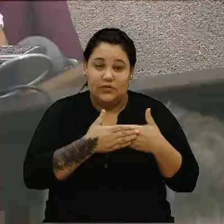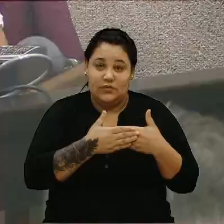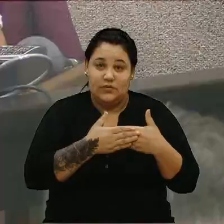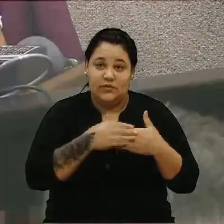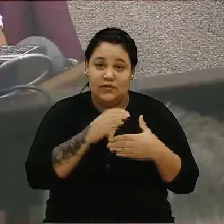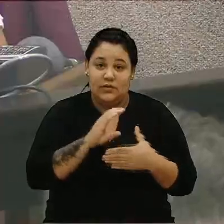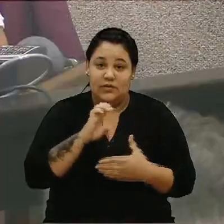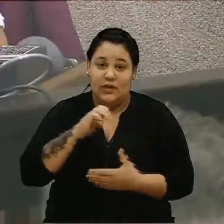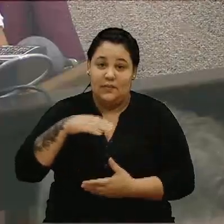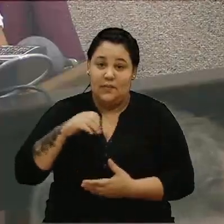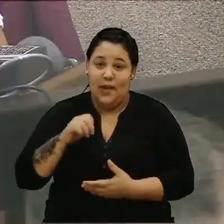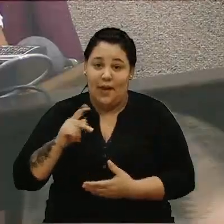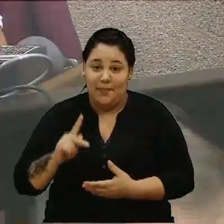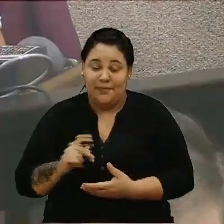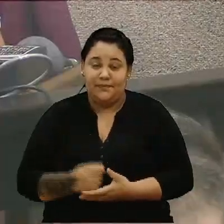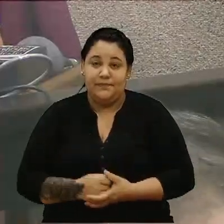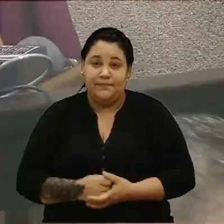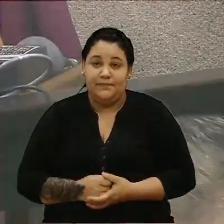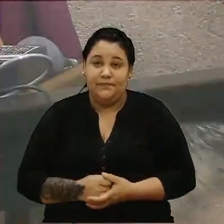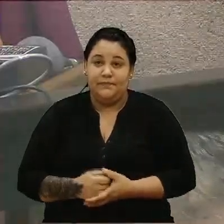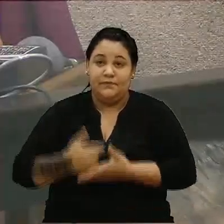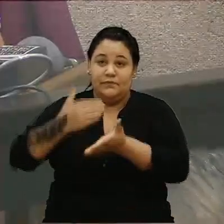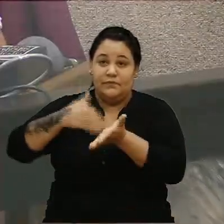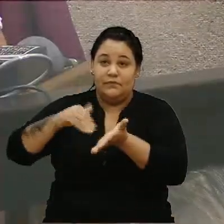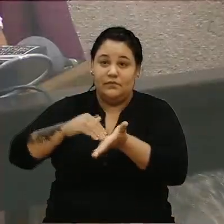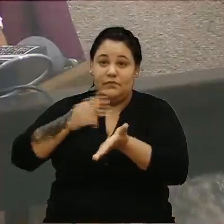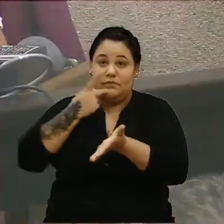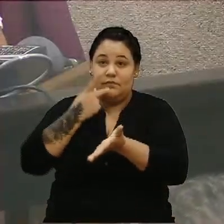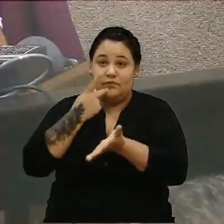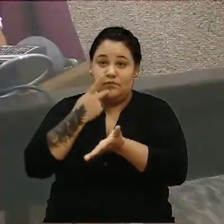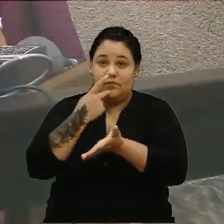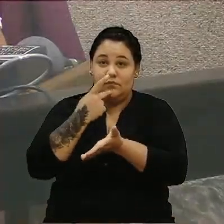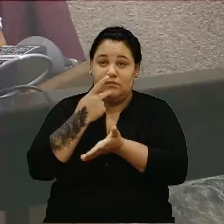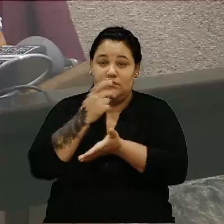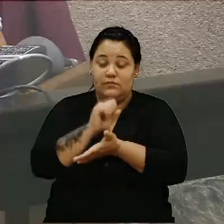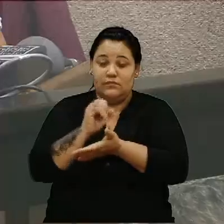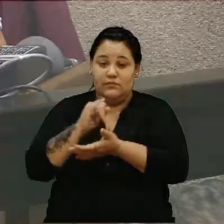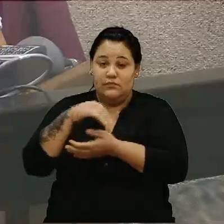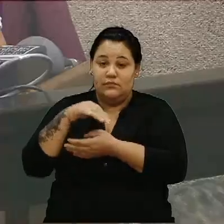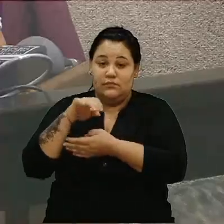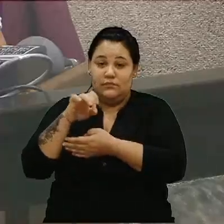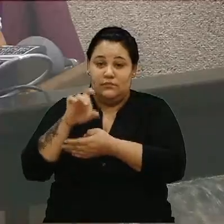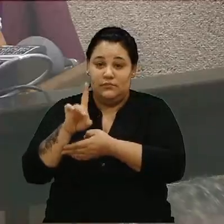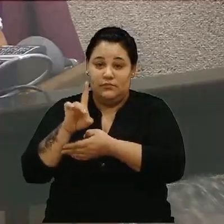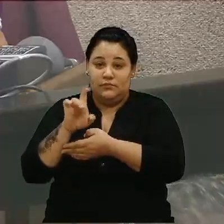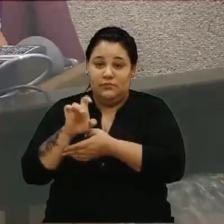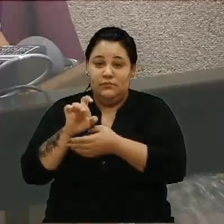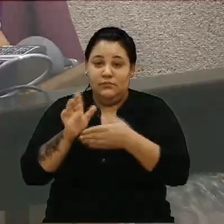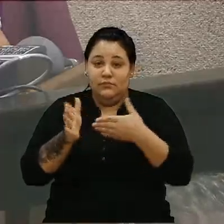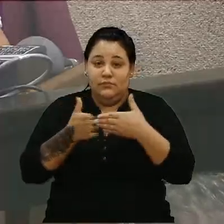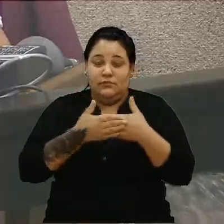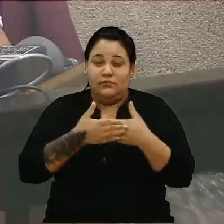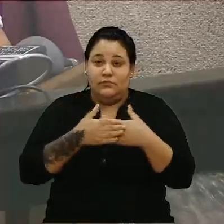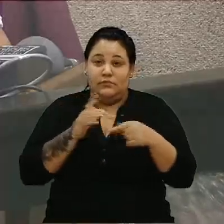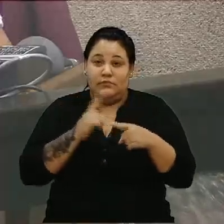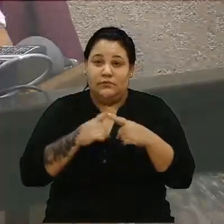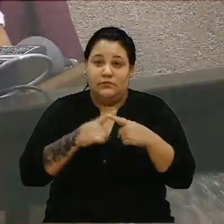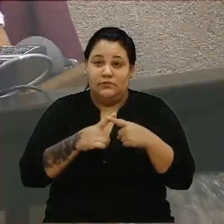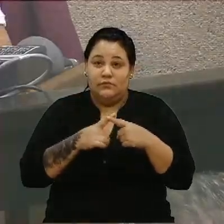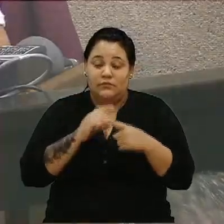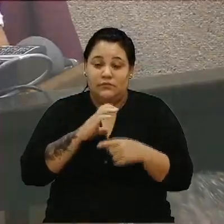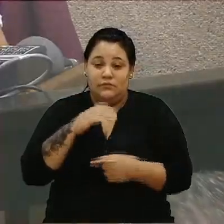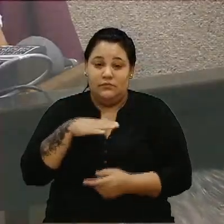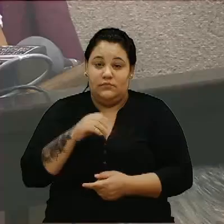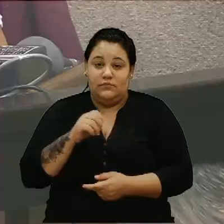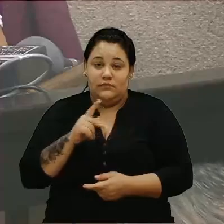do SINED. Gente, a secretária veio aqui e nos falou que o SINED estava fechado porque ia para o CEMAP. E agora os pais me procurando